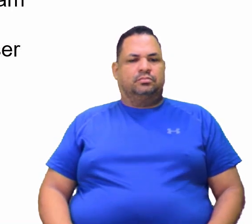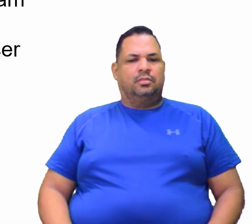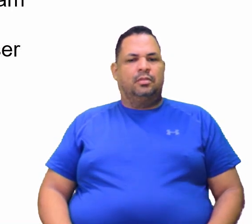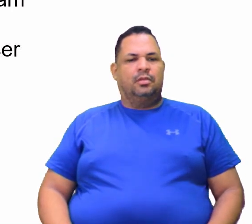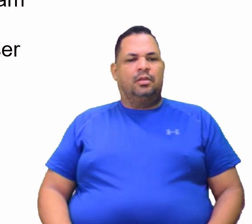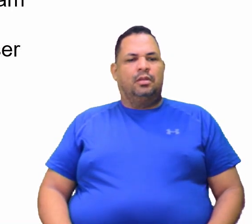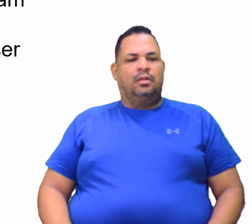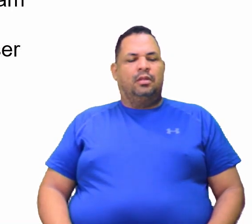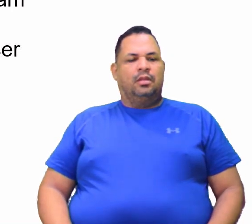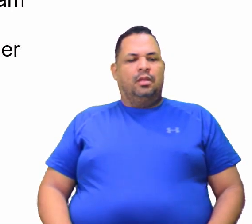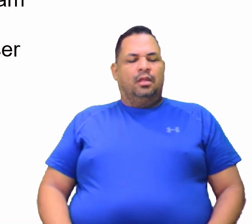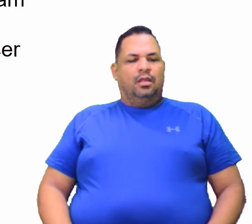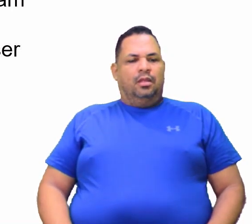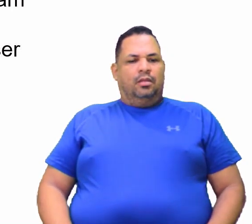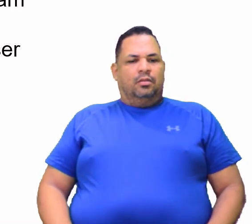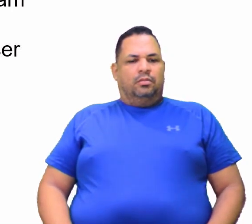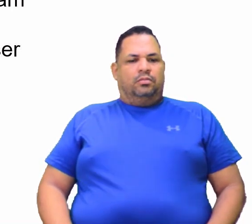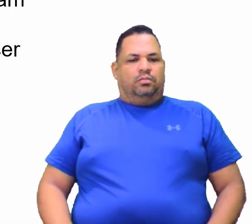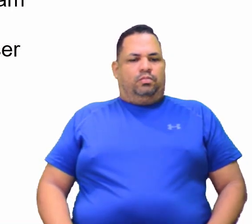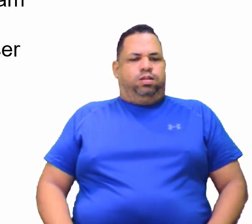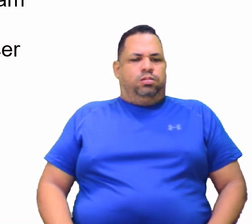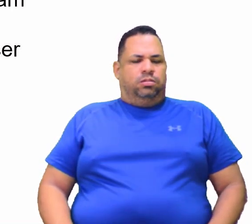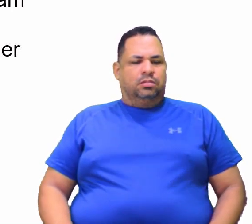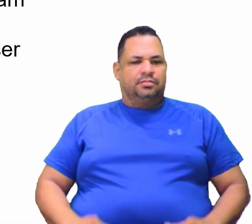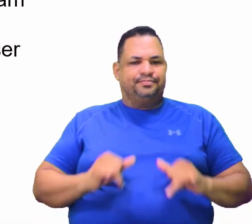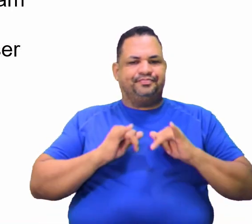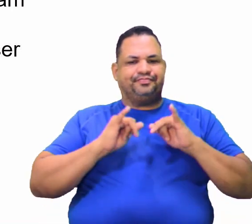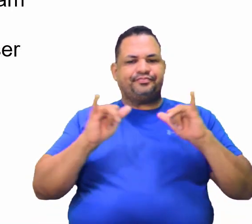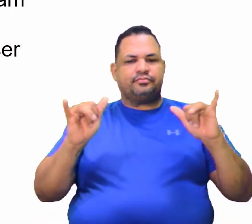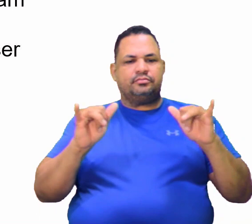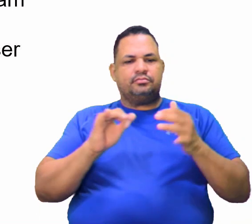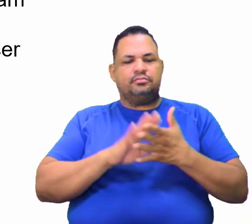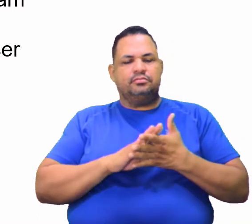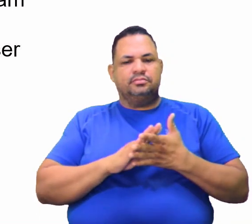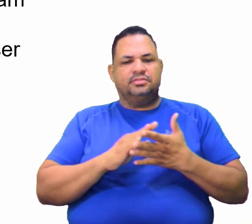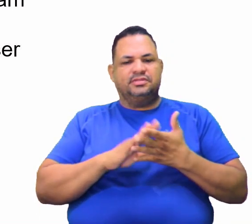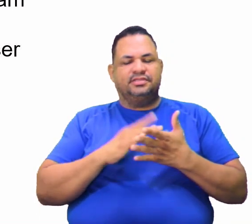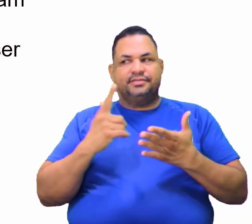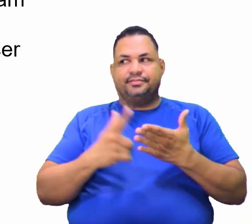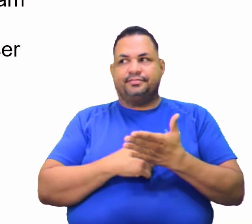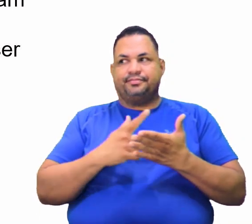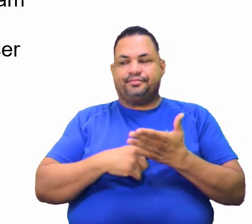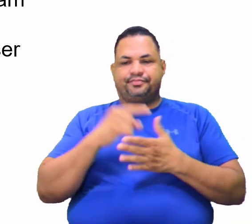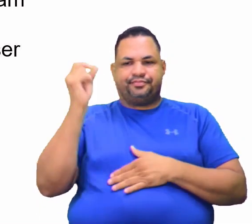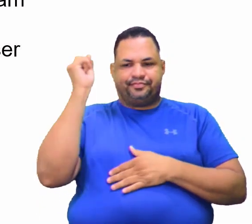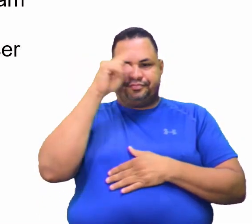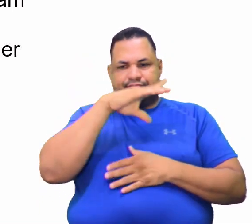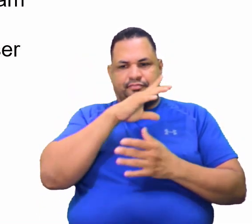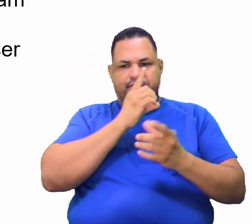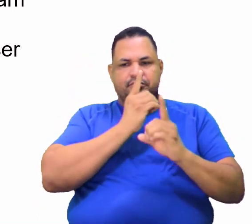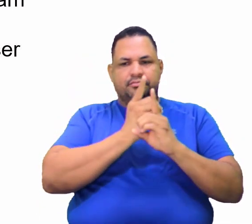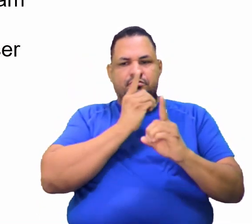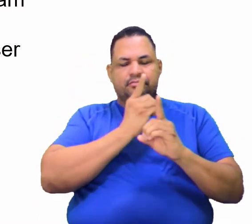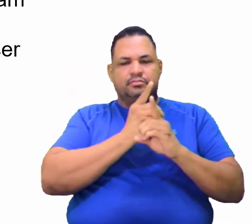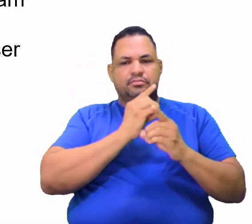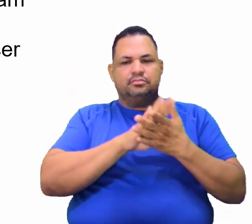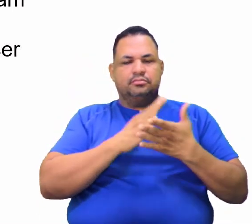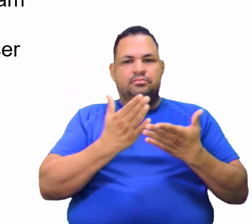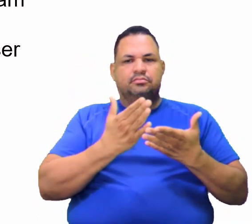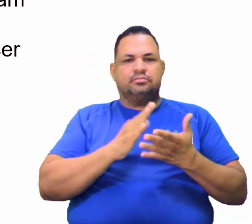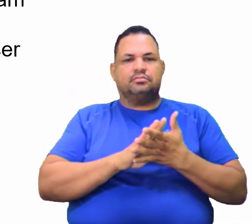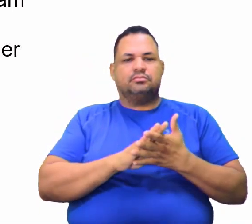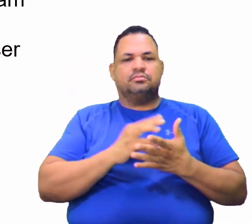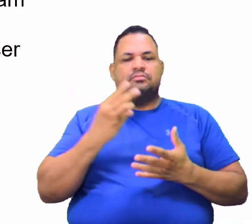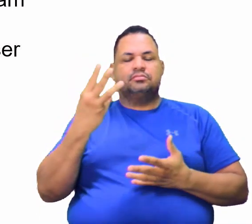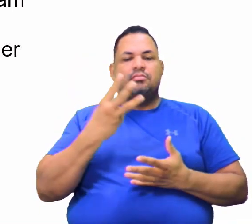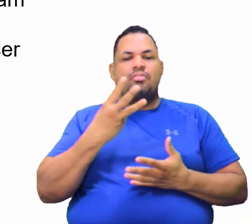Ou a segunda, irei te avisar sobre o livro raro, mas o enviarei para ser reformado à noite? Ou